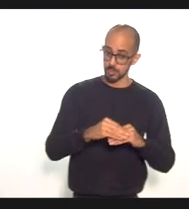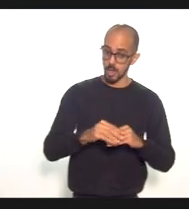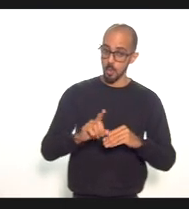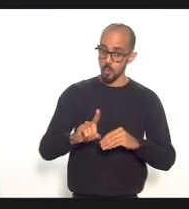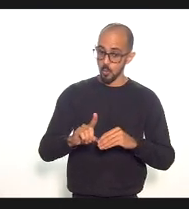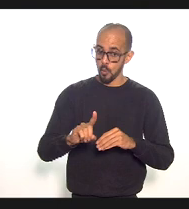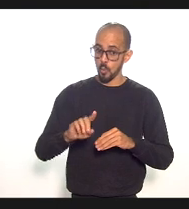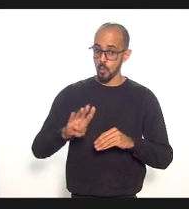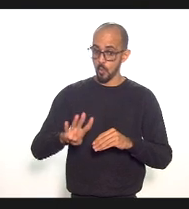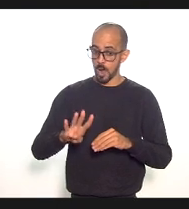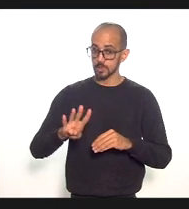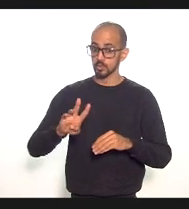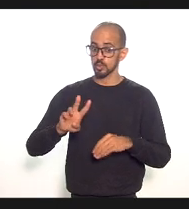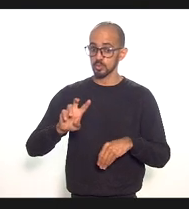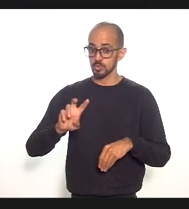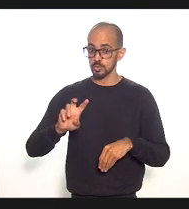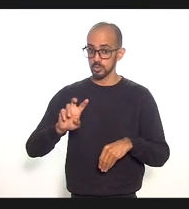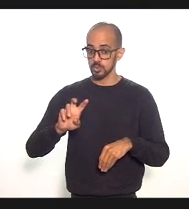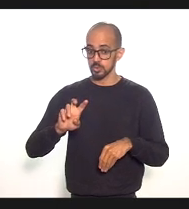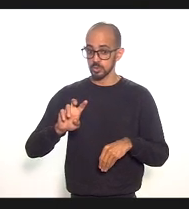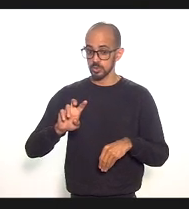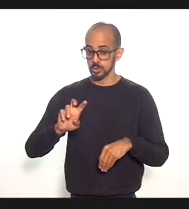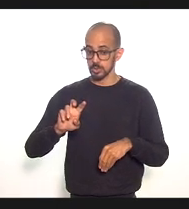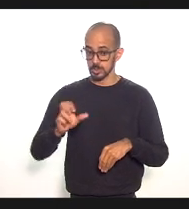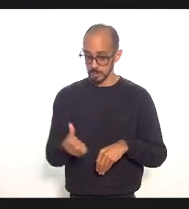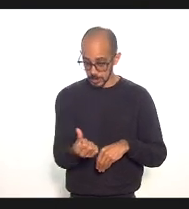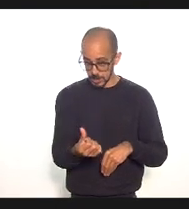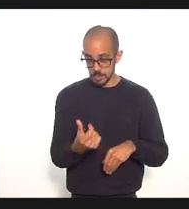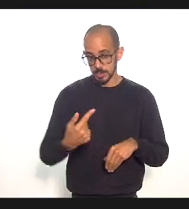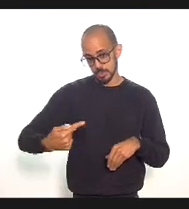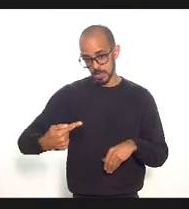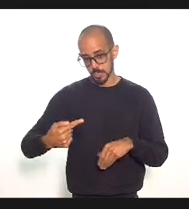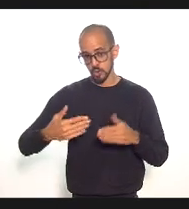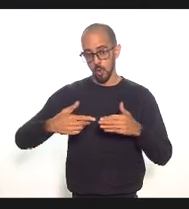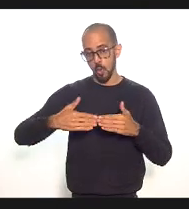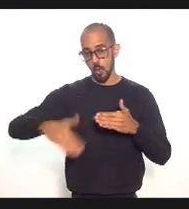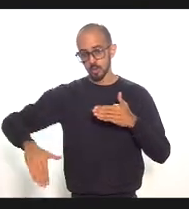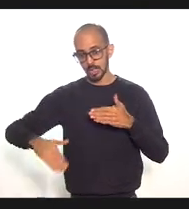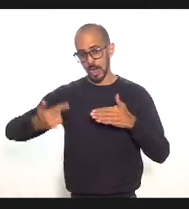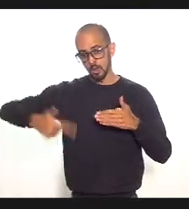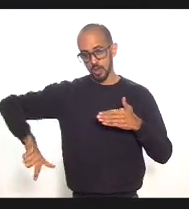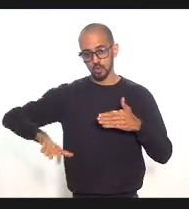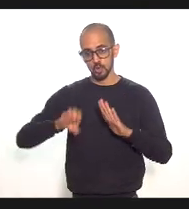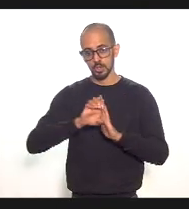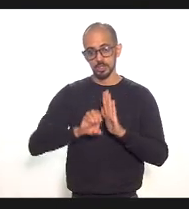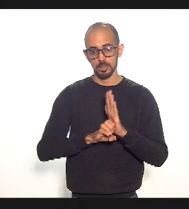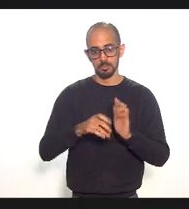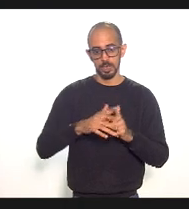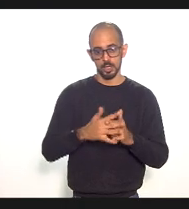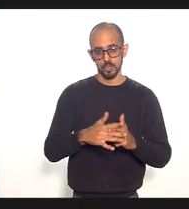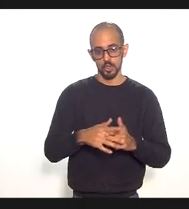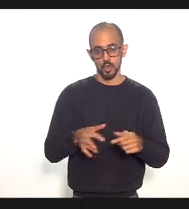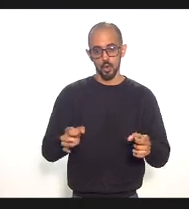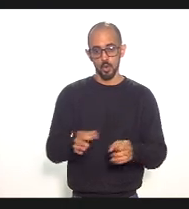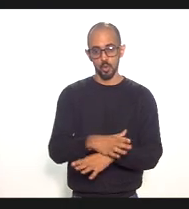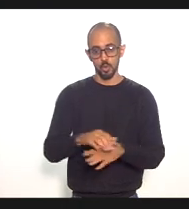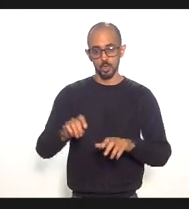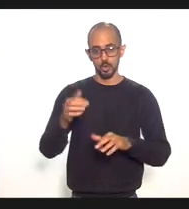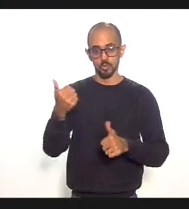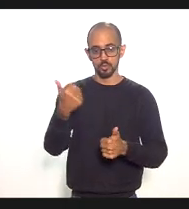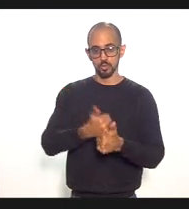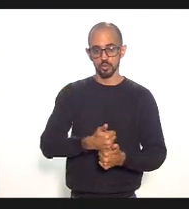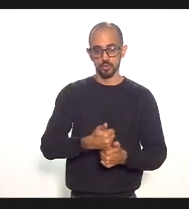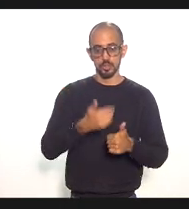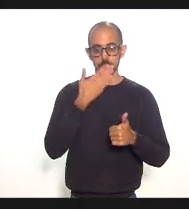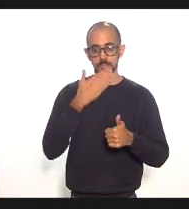1, 4, 6 e 7, contrário às demais emendas, concluindo por substitutivo, pedindo forma final de